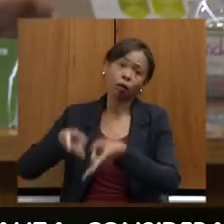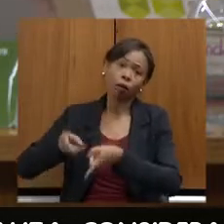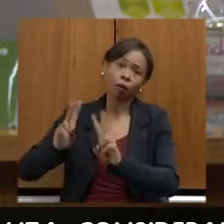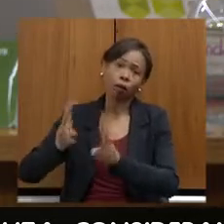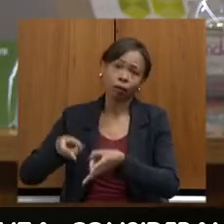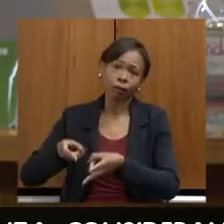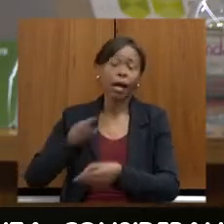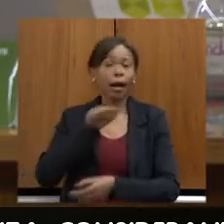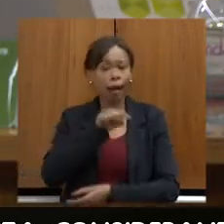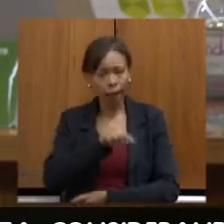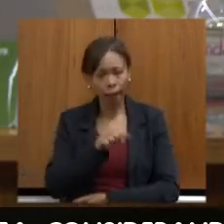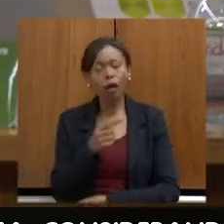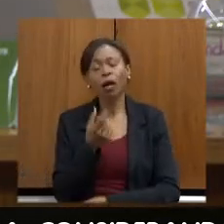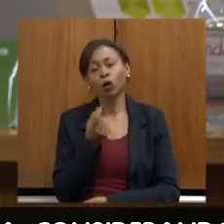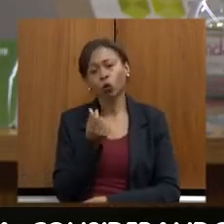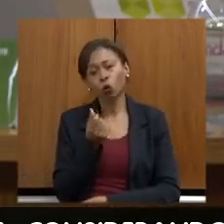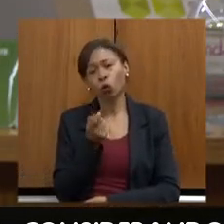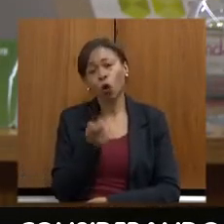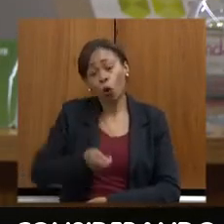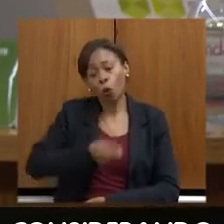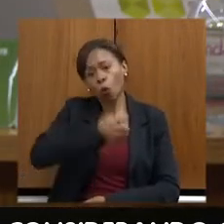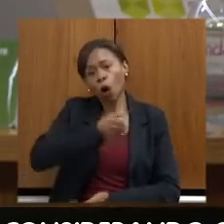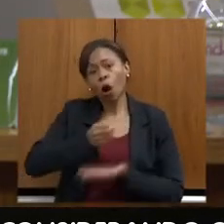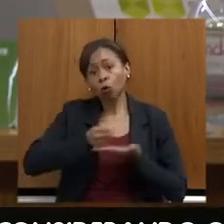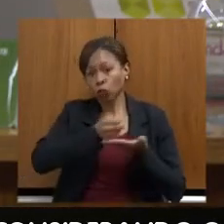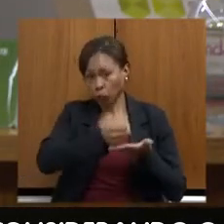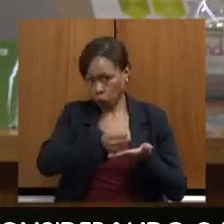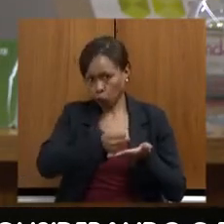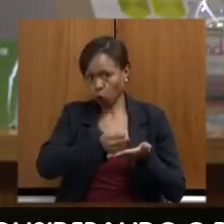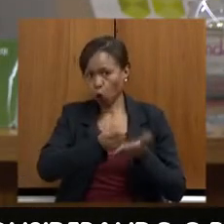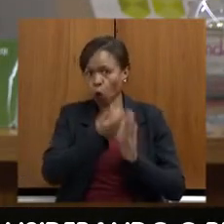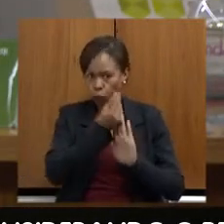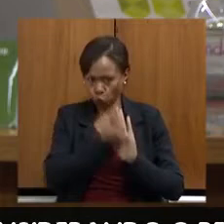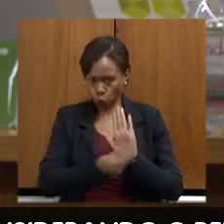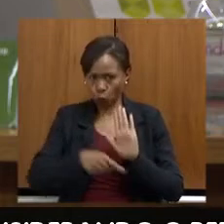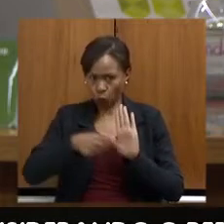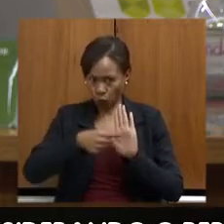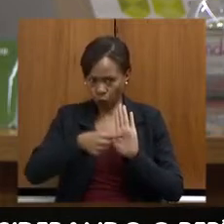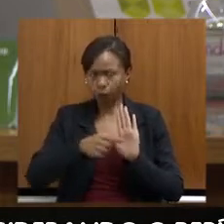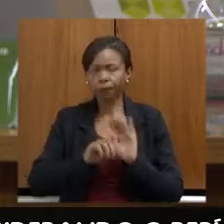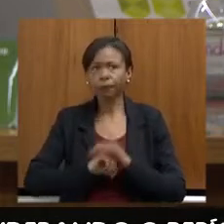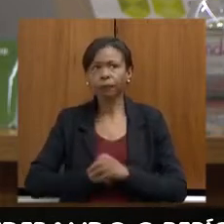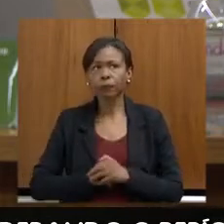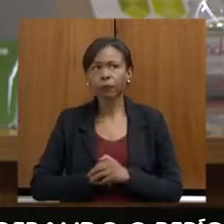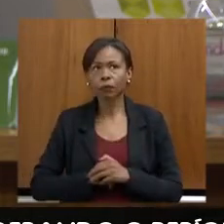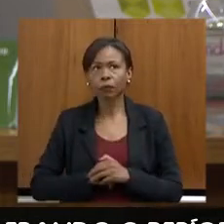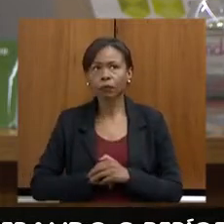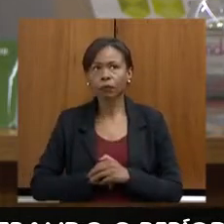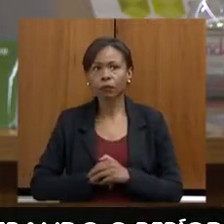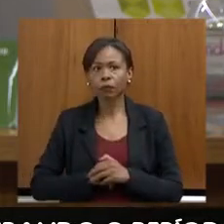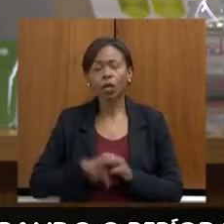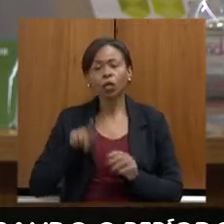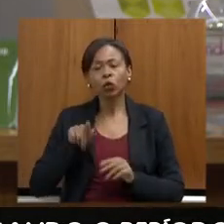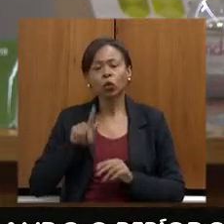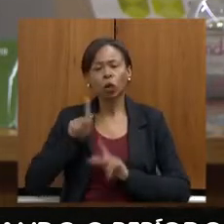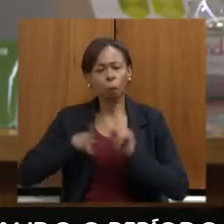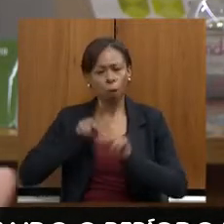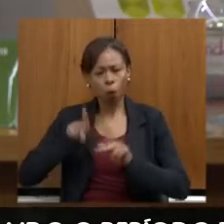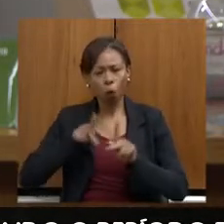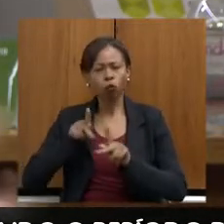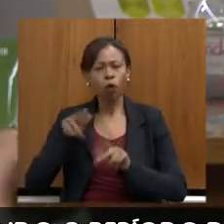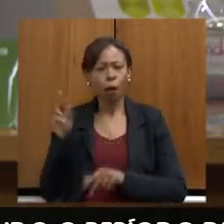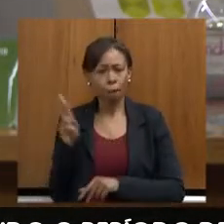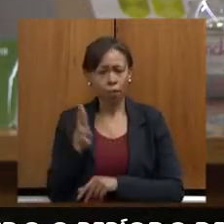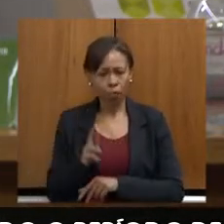auxílio que conta do nosso orçamento sobre alter sensual representatividade dele isso tem a